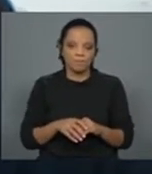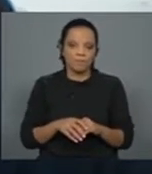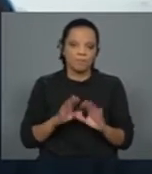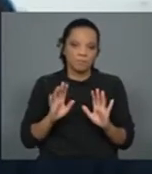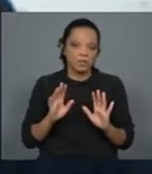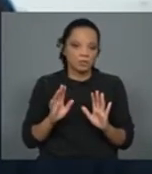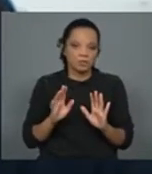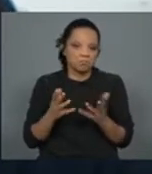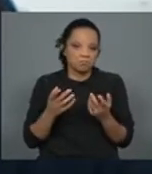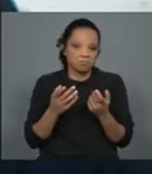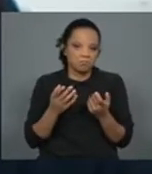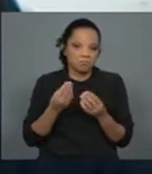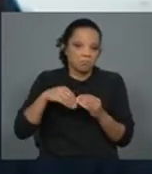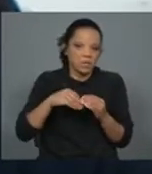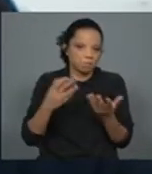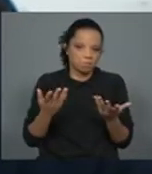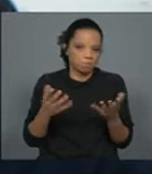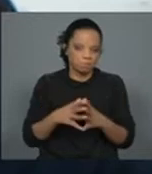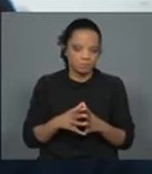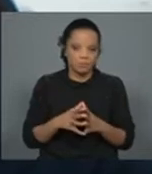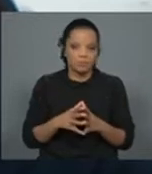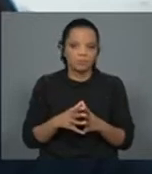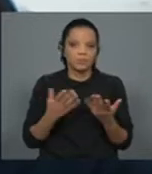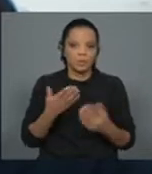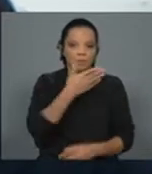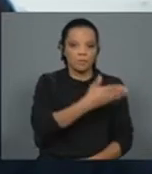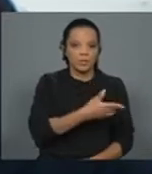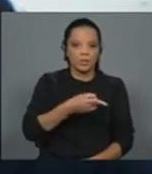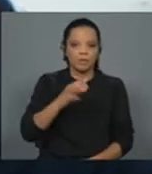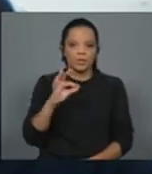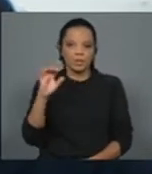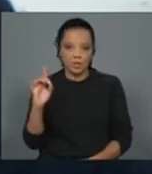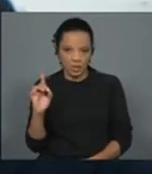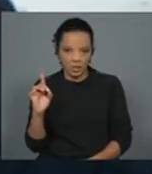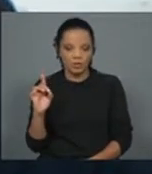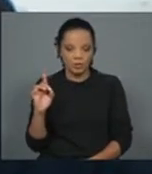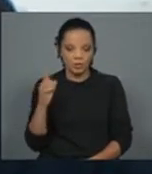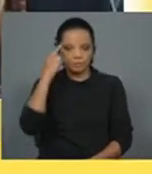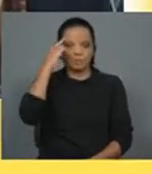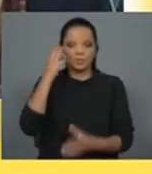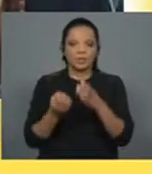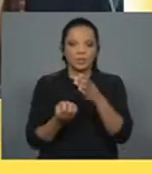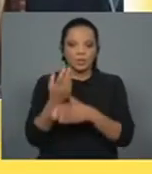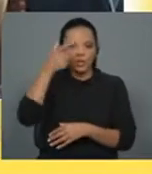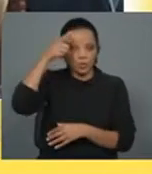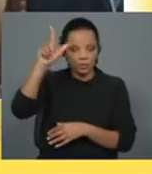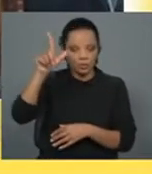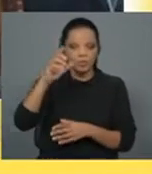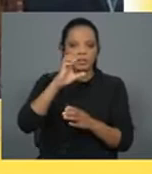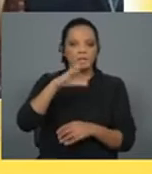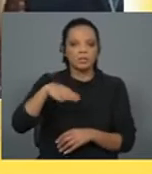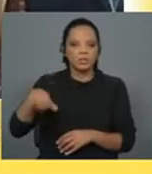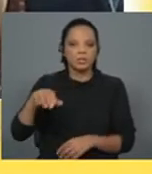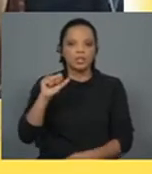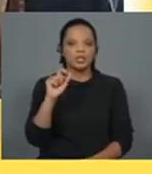mas pouco mais aconteceu. E, portanto, em 1946 é quando é criada uma licenciatura em Ciências Geofísicas, porque